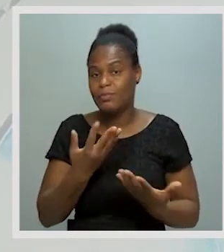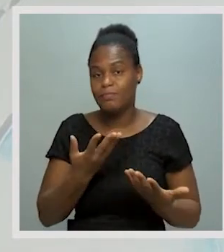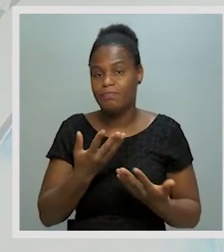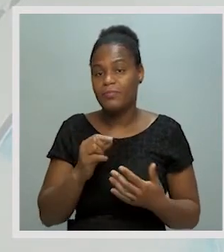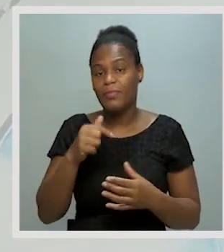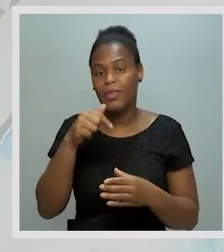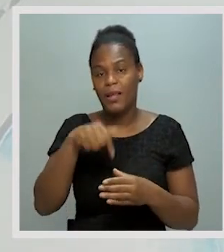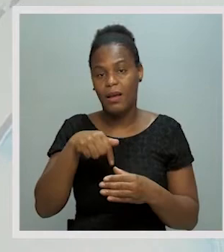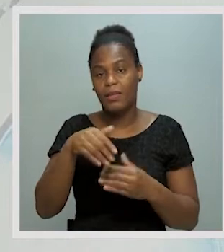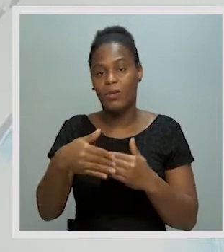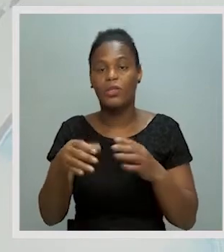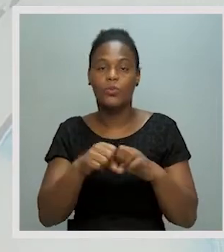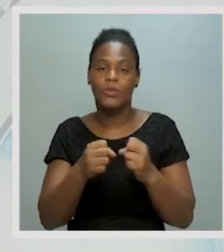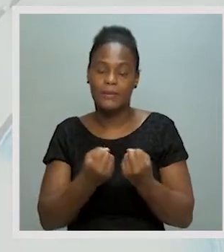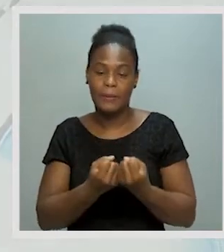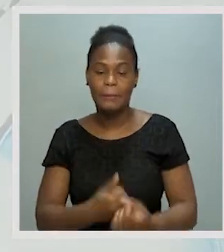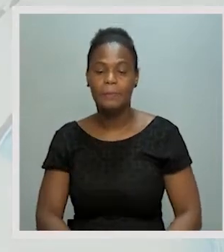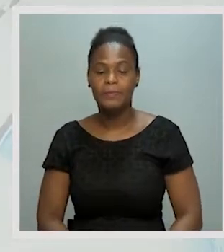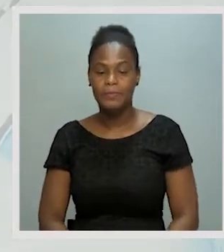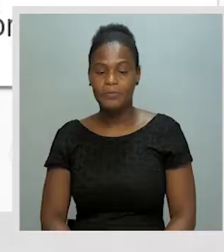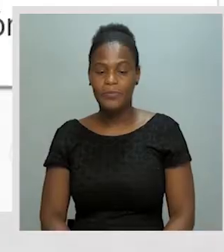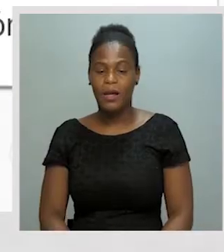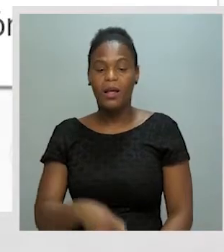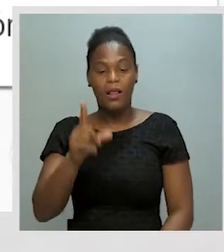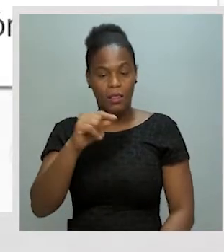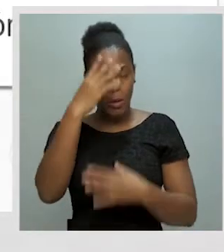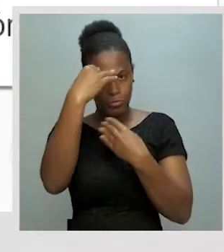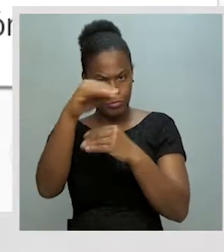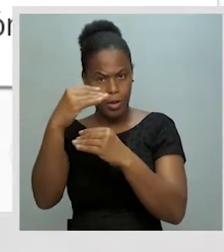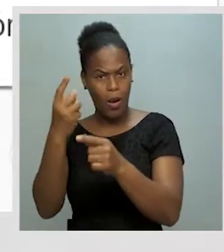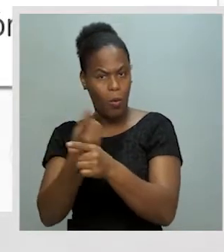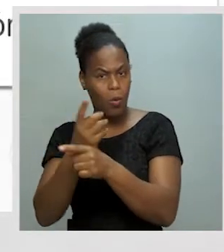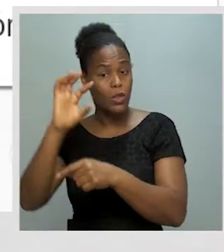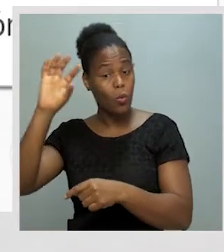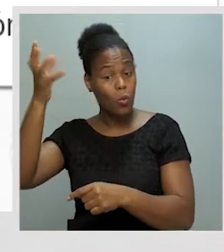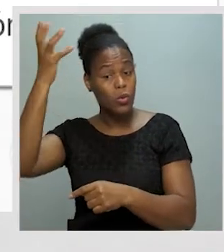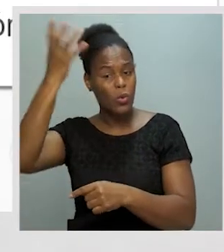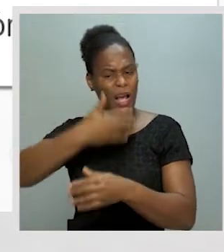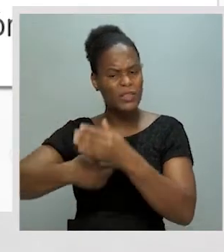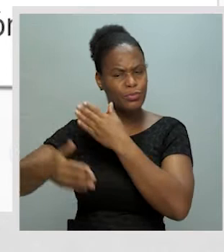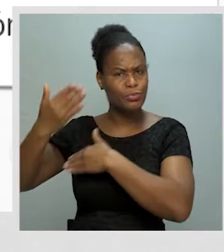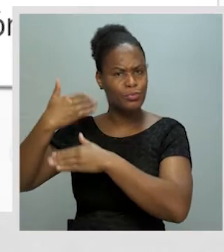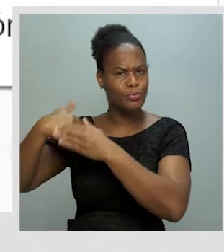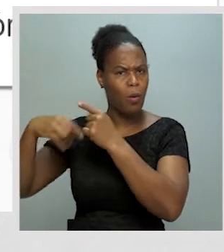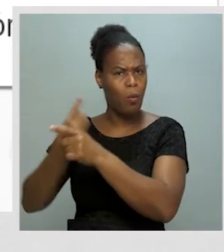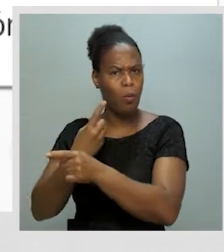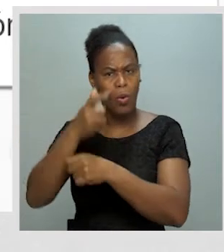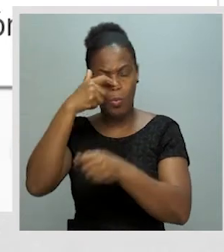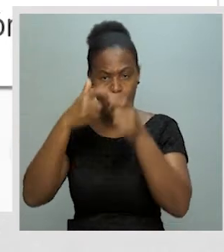comportar-se perante a sociedade. Ensinar aspectos culturais e tradicionais de um